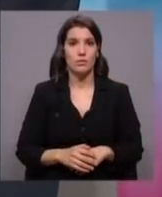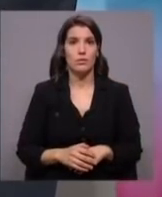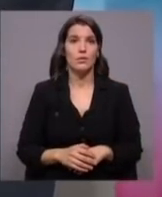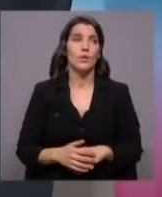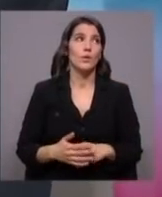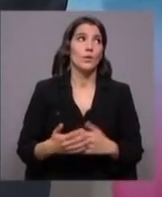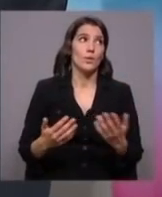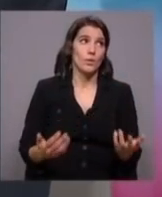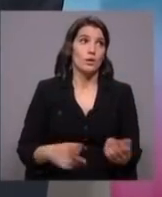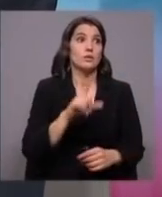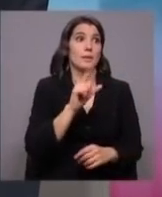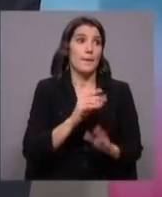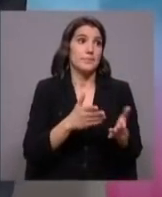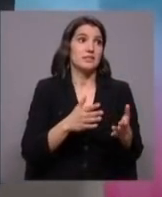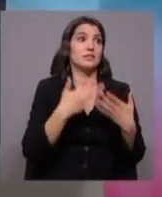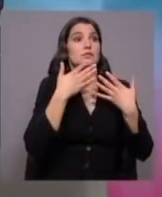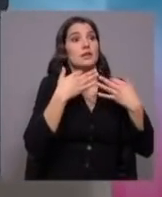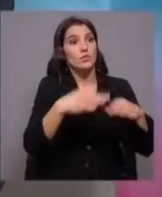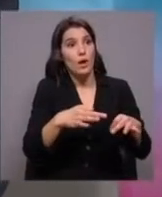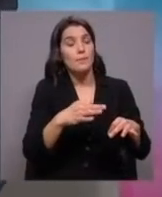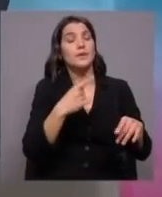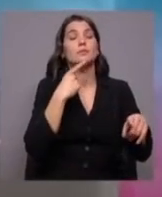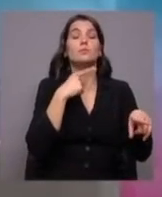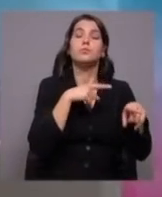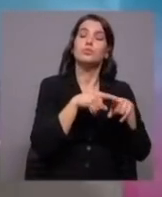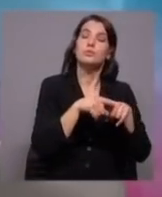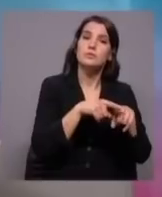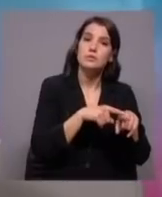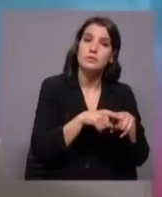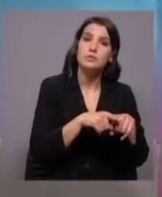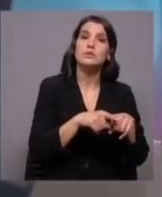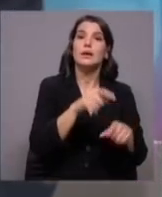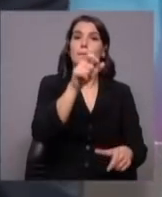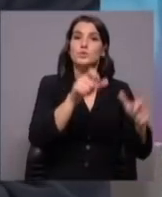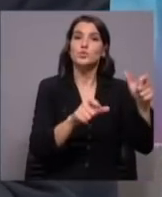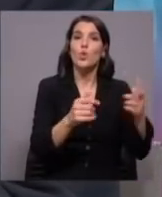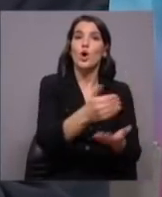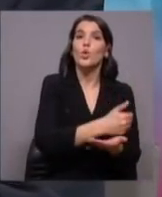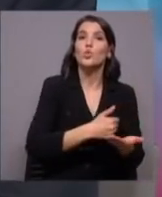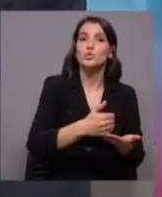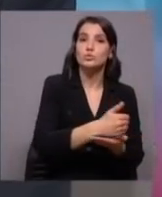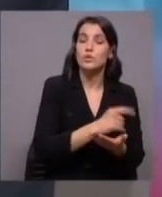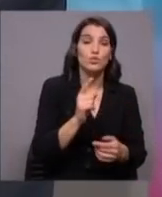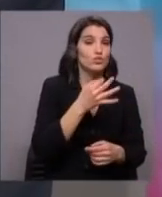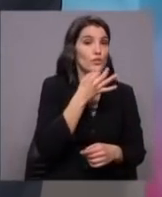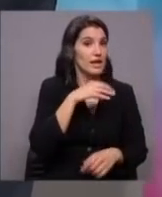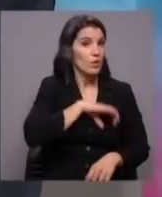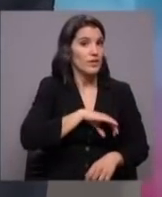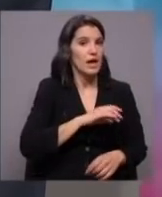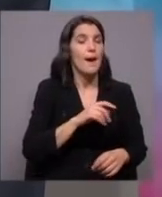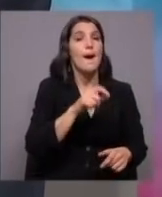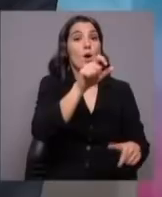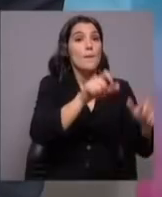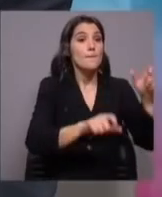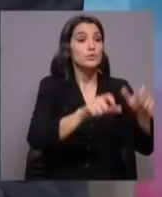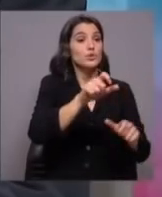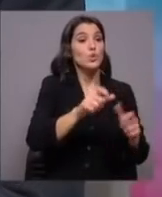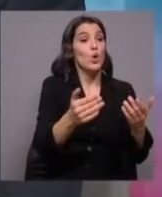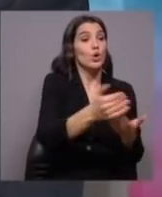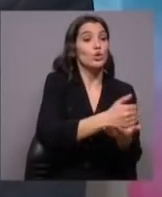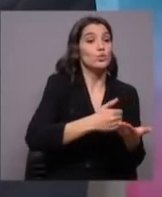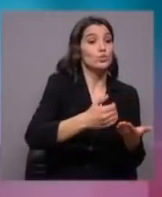naturalmente, de ter uma política de recursos humanos, não vou dizer salarial, uma política de recursos humanos salarial em